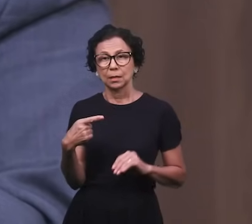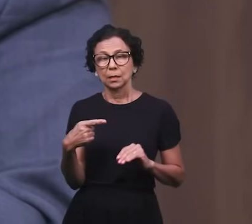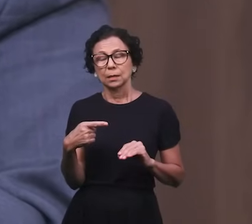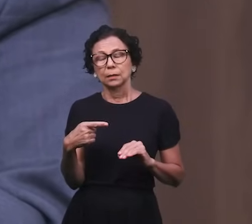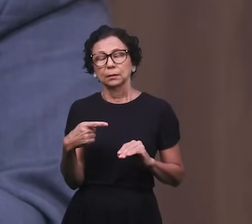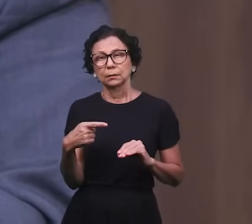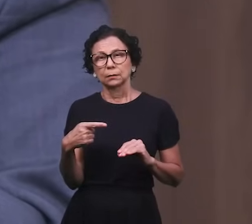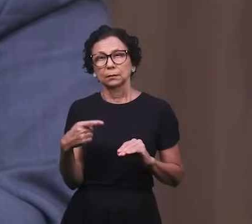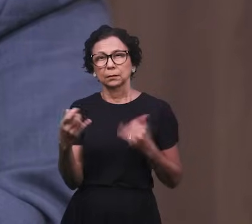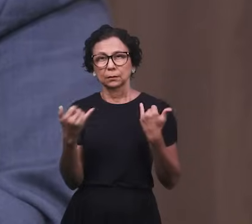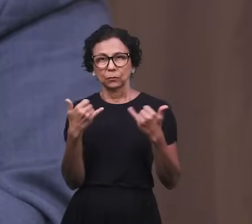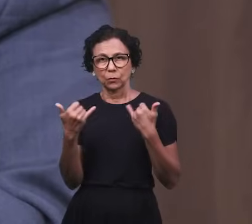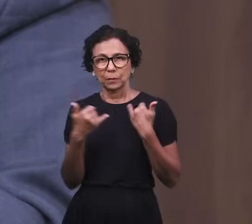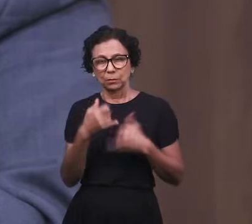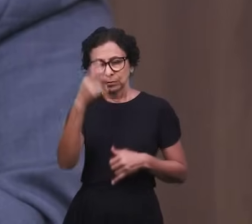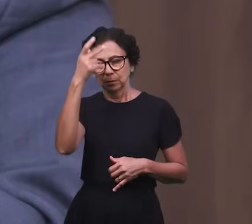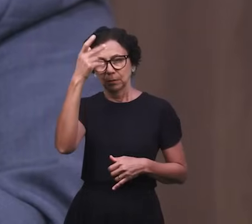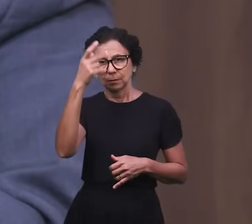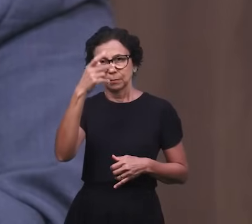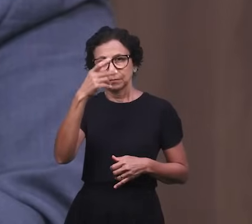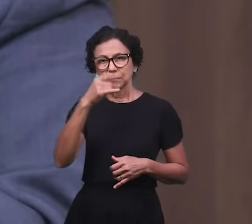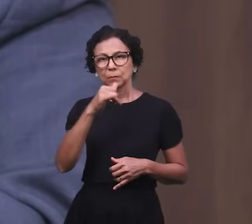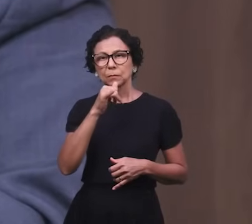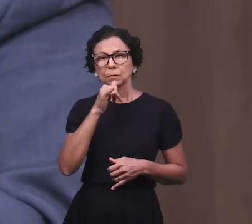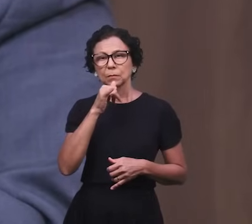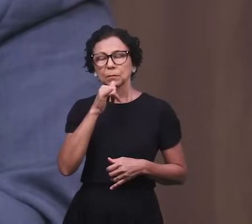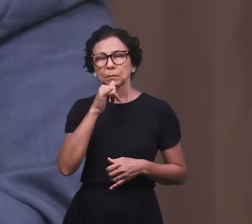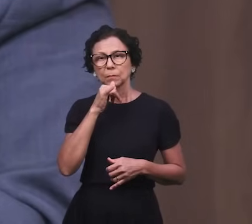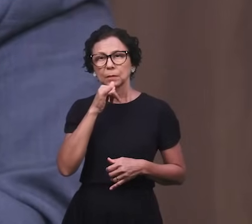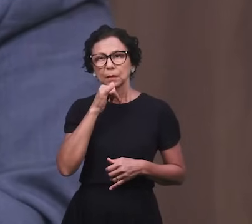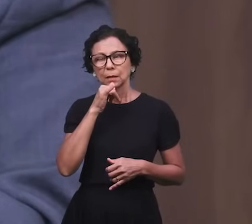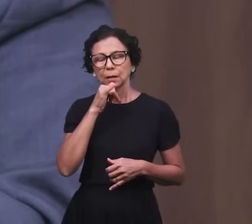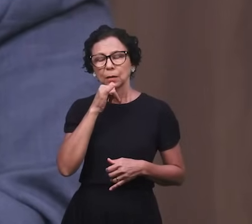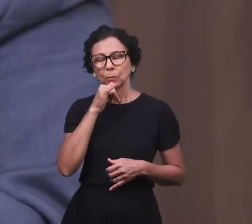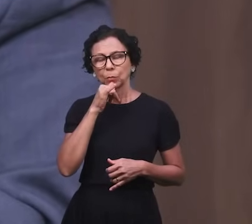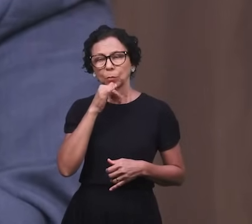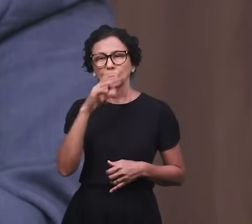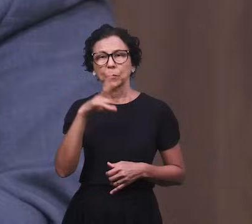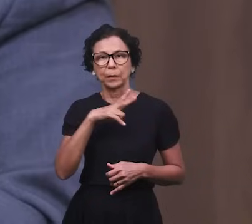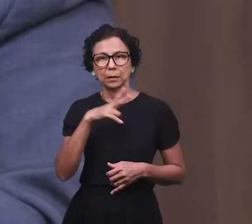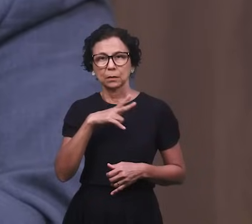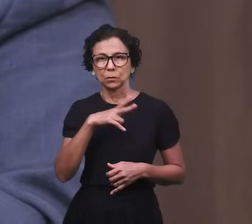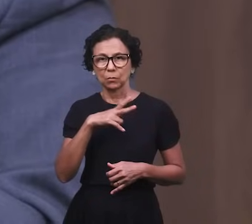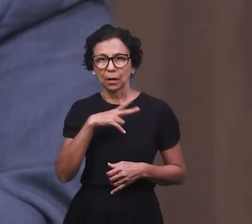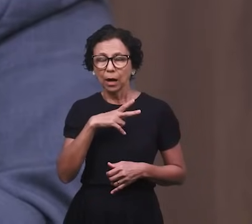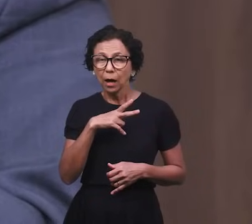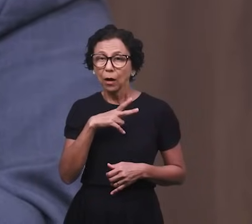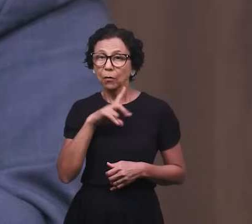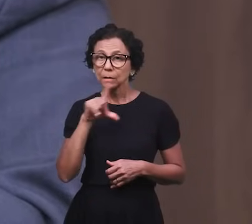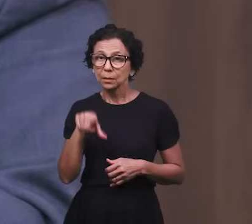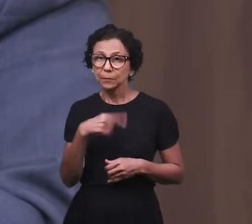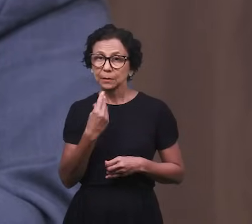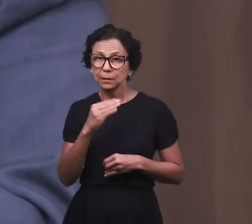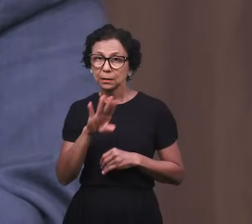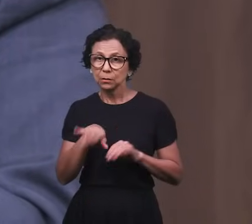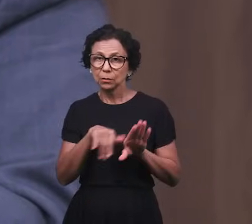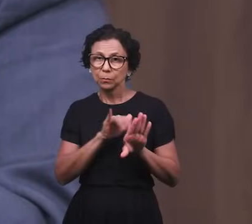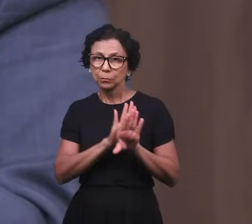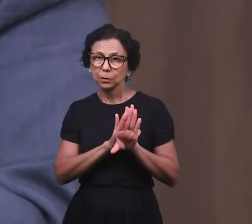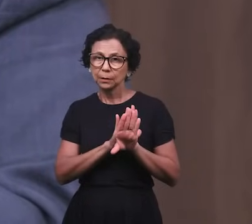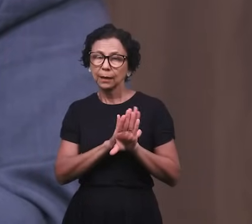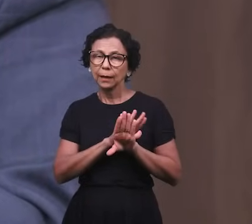que entender que temos que ter segurança. Segurança cibernética, não compartilhar dados,